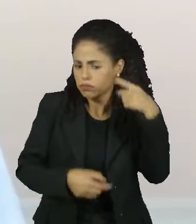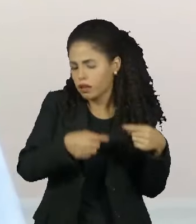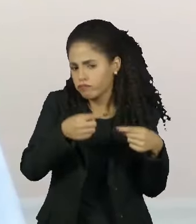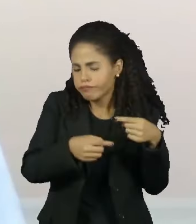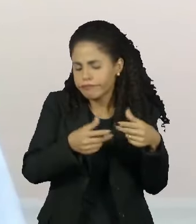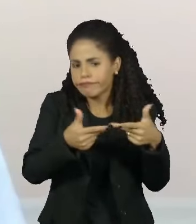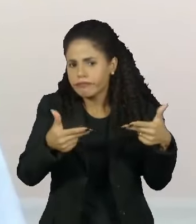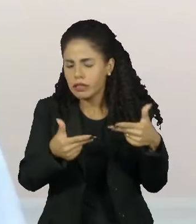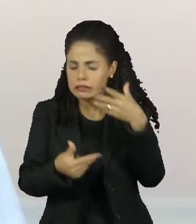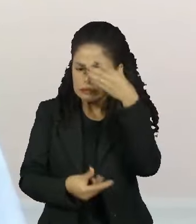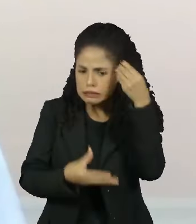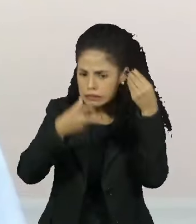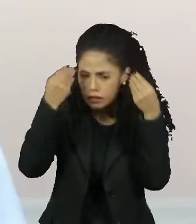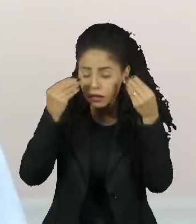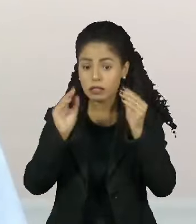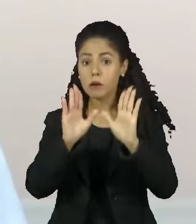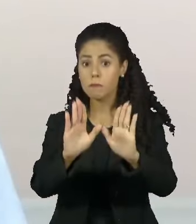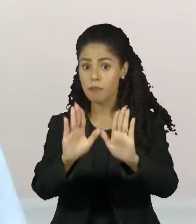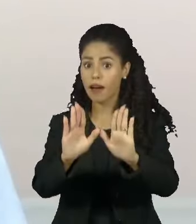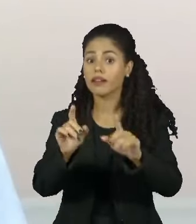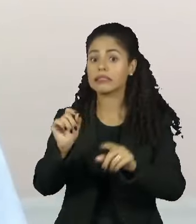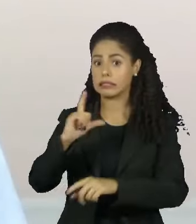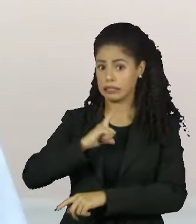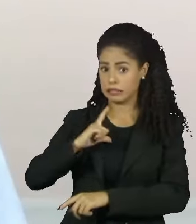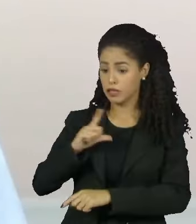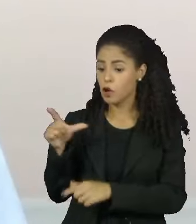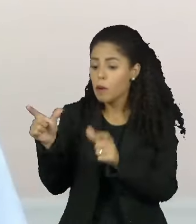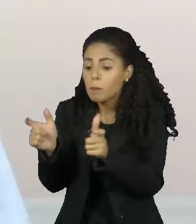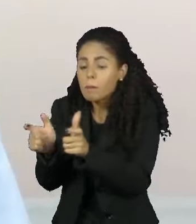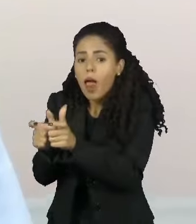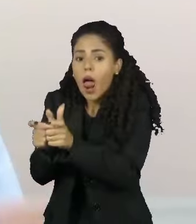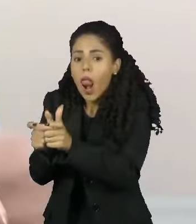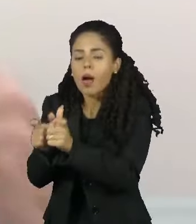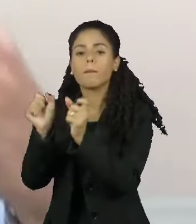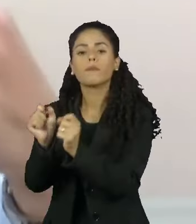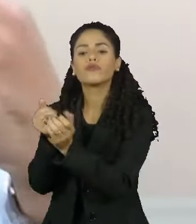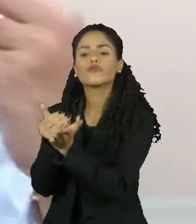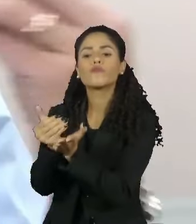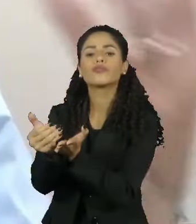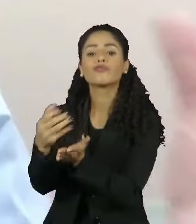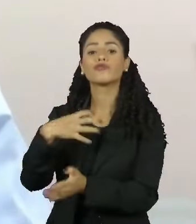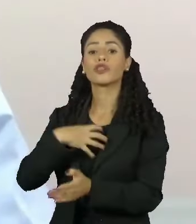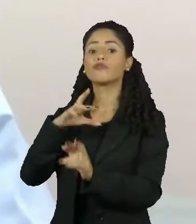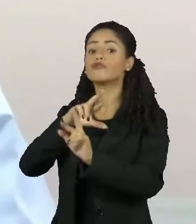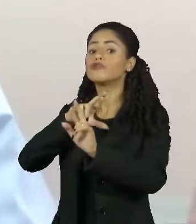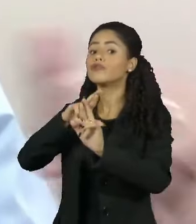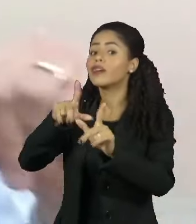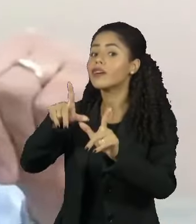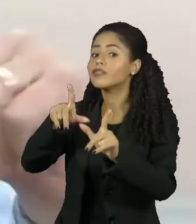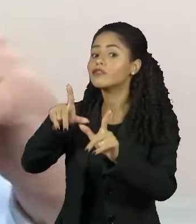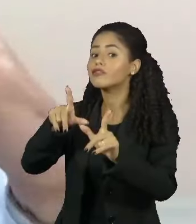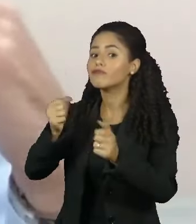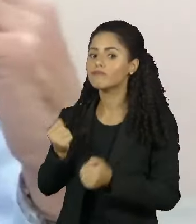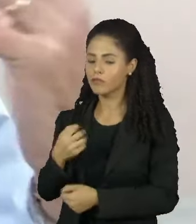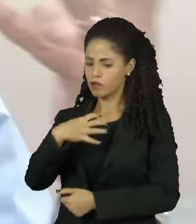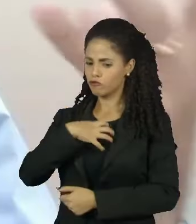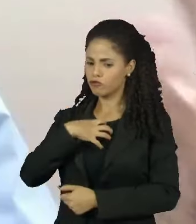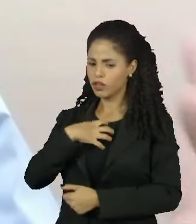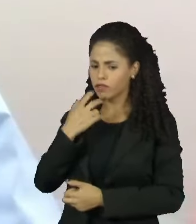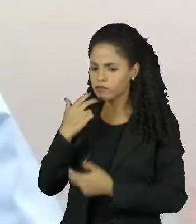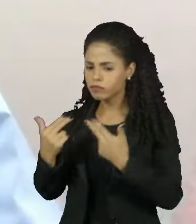comprometimento. No entanto, para 1/4 das pessoas, a doença pode começar com um distúrbio de linguagem, um distúrbio